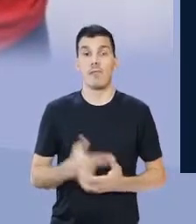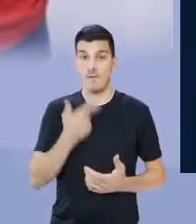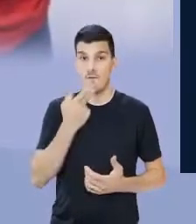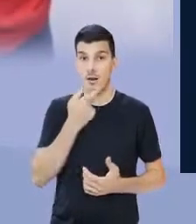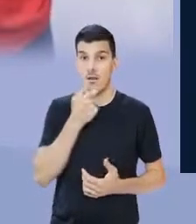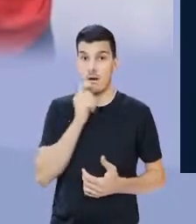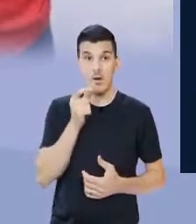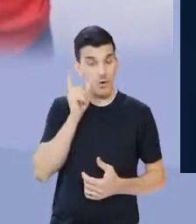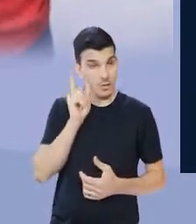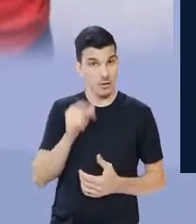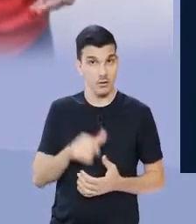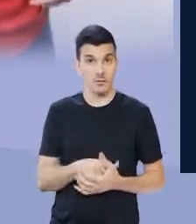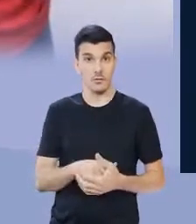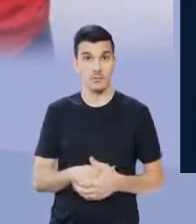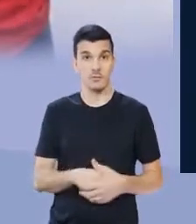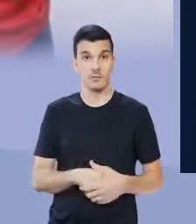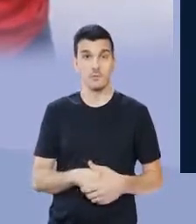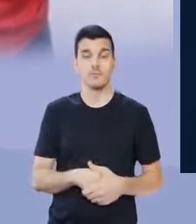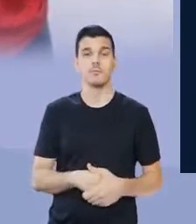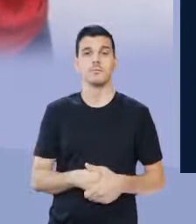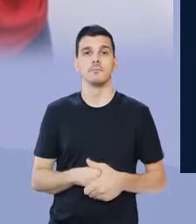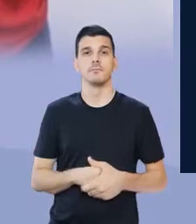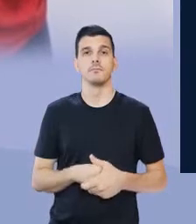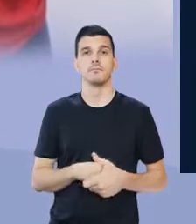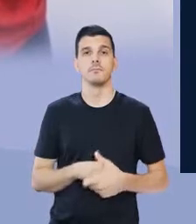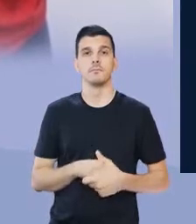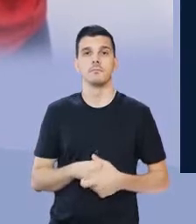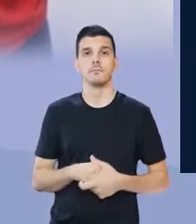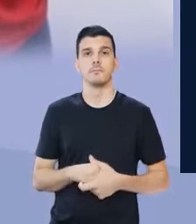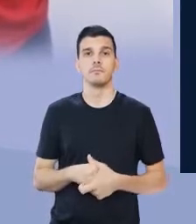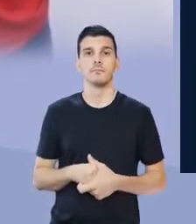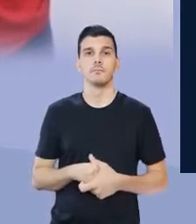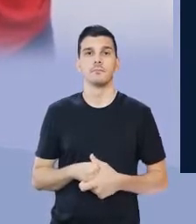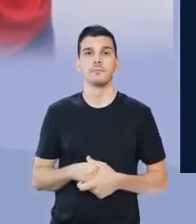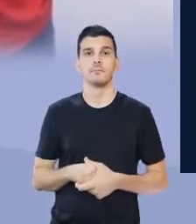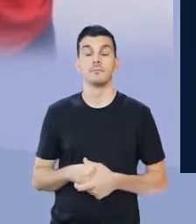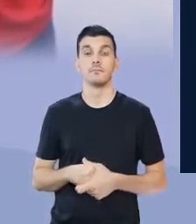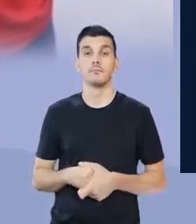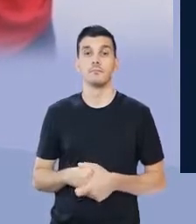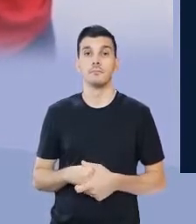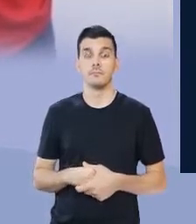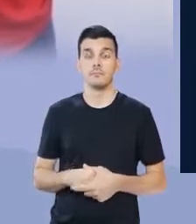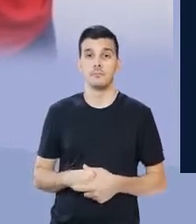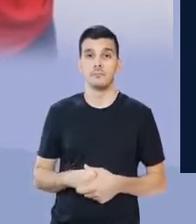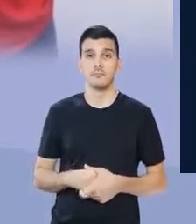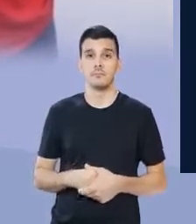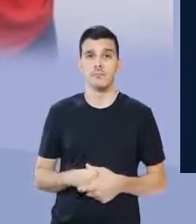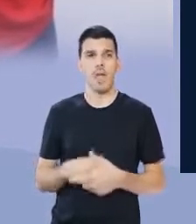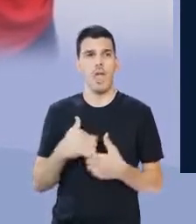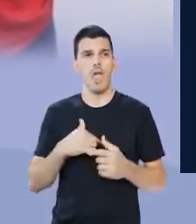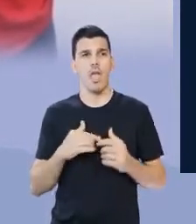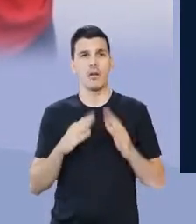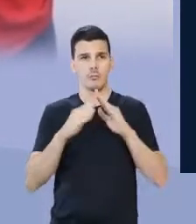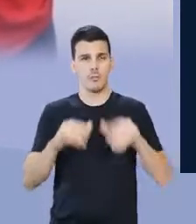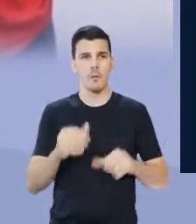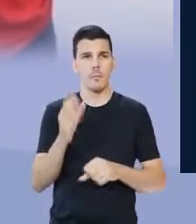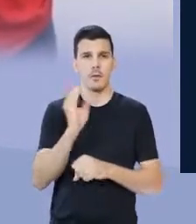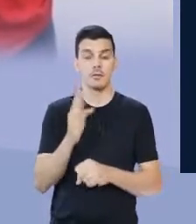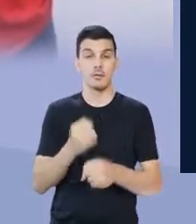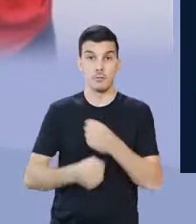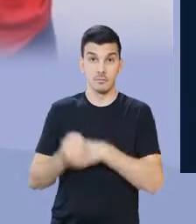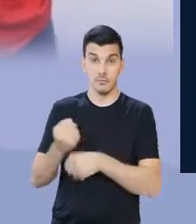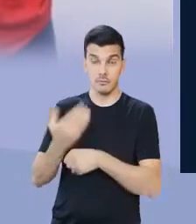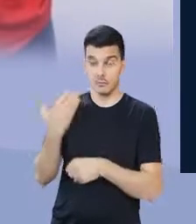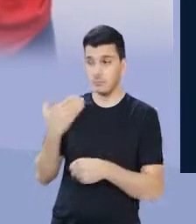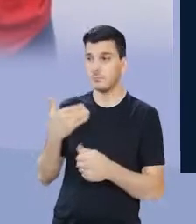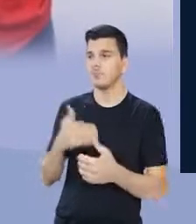inglês ontem. Did you speak English yesterday? Você falou inglês ontem? She lived in Brazil last year. Ela morou no Brasil no ano passado. Did she